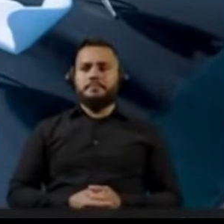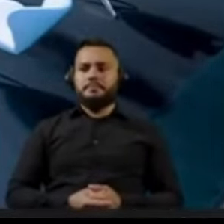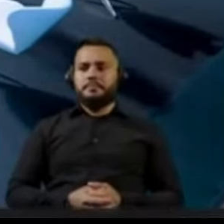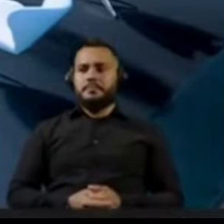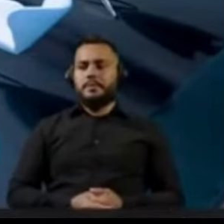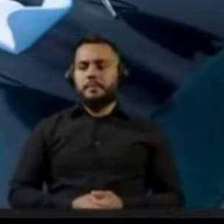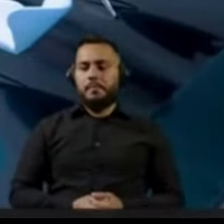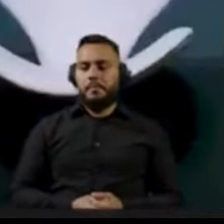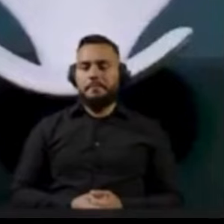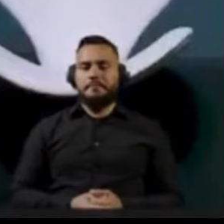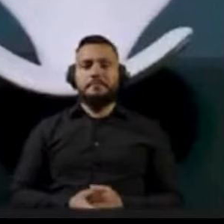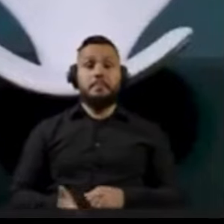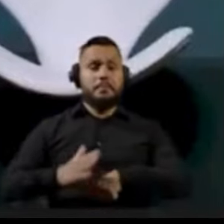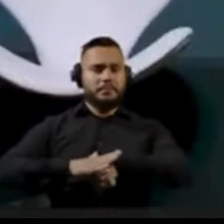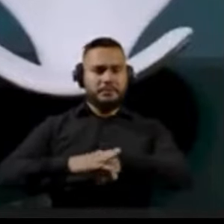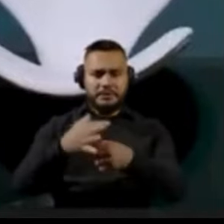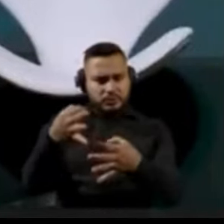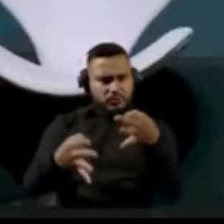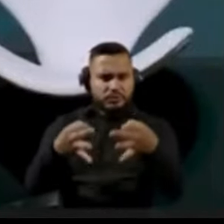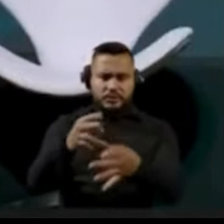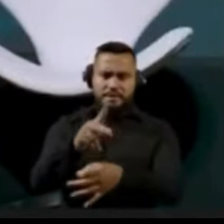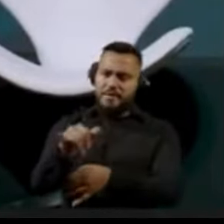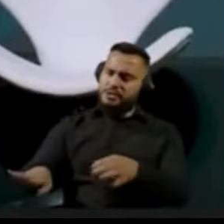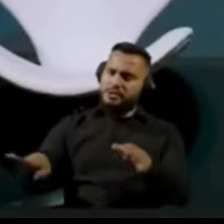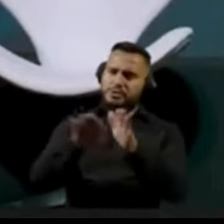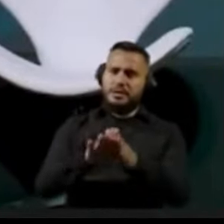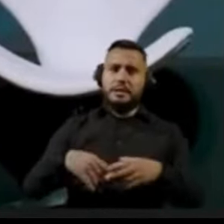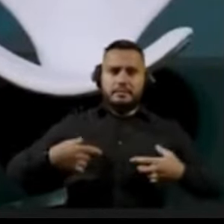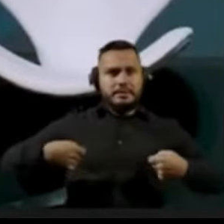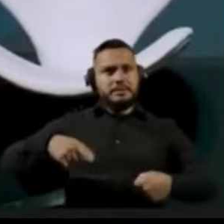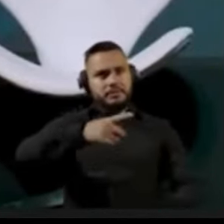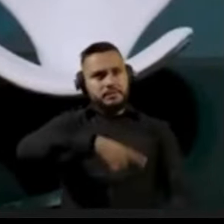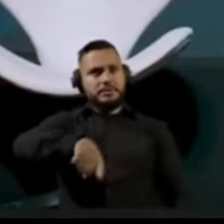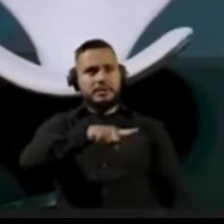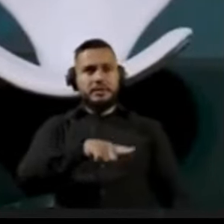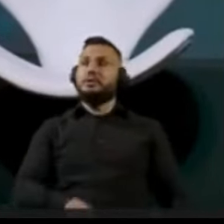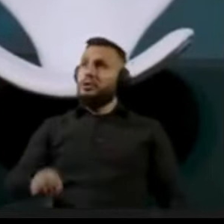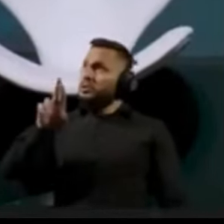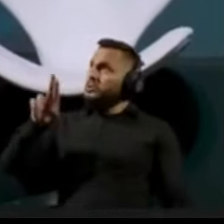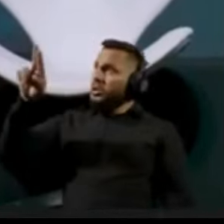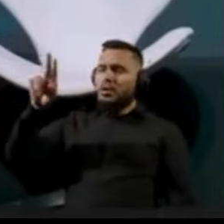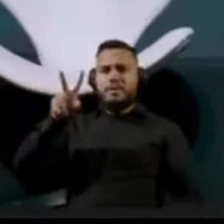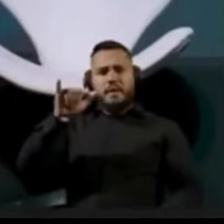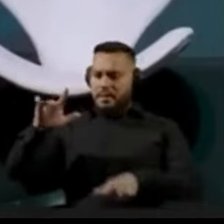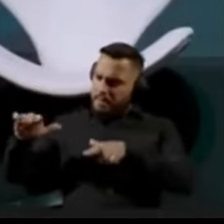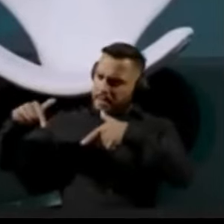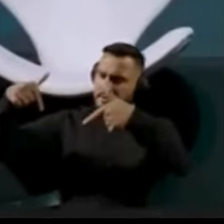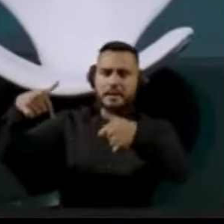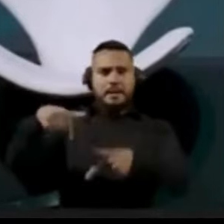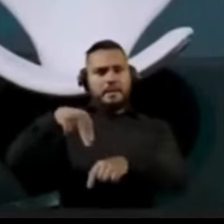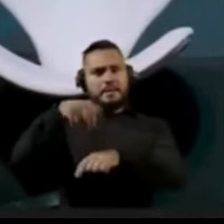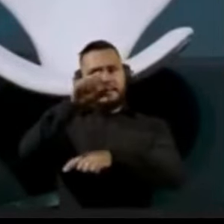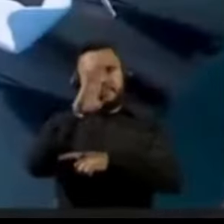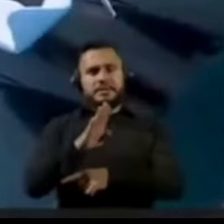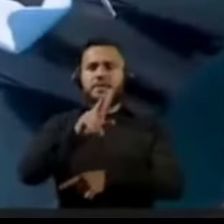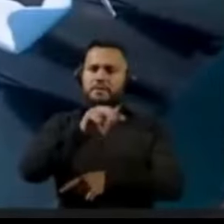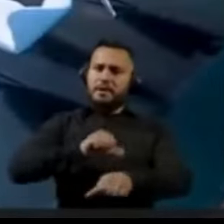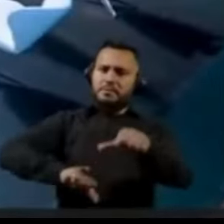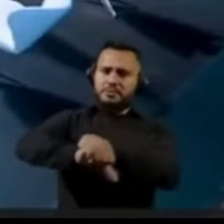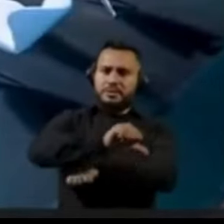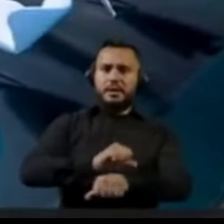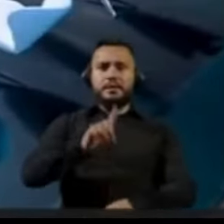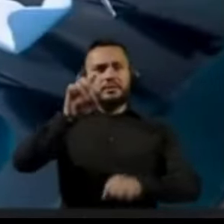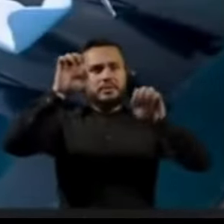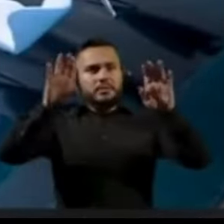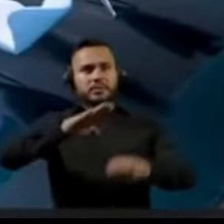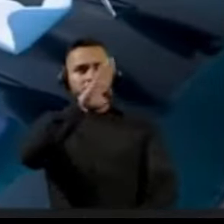O momento da justiça vai chegar e vamos precisar de vocês. A mão de Deus irá se levantar e essa nação vai mudar. Deus abençoe a nação brasileira. Obrigado. Obrigado,